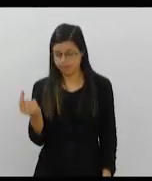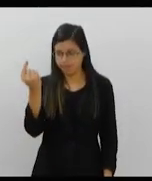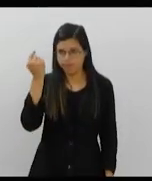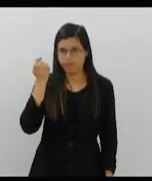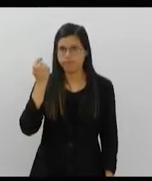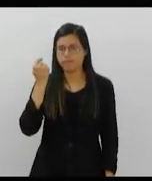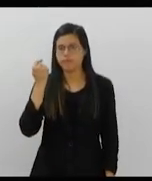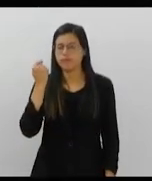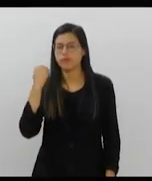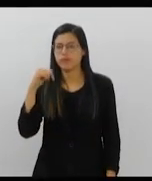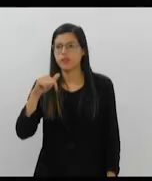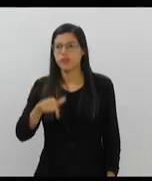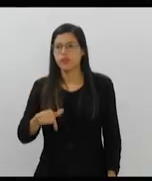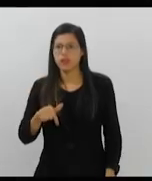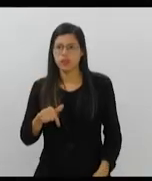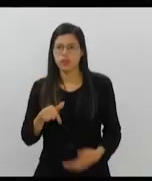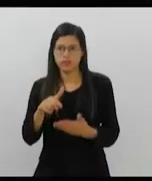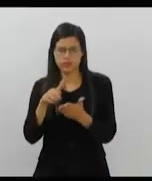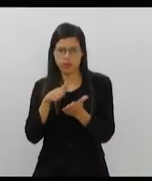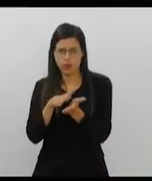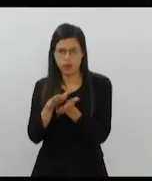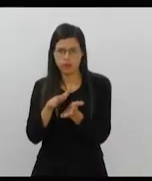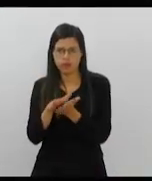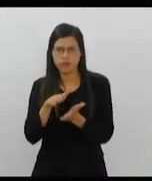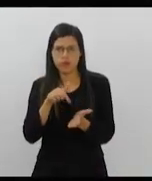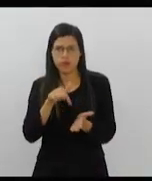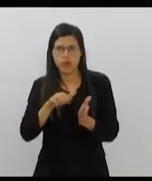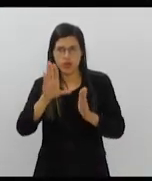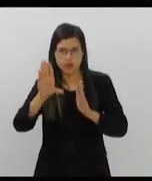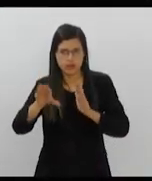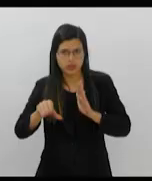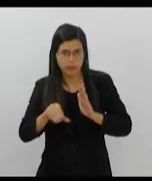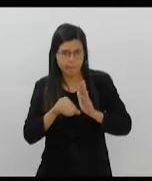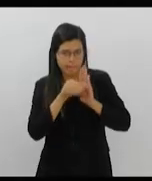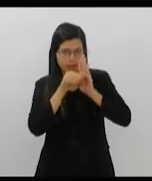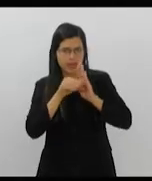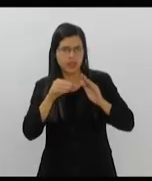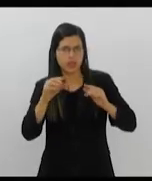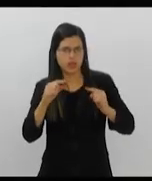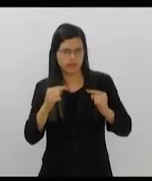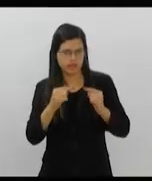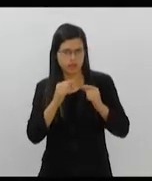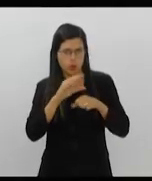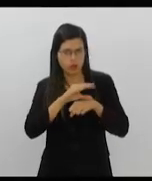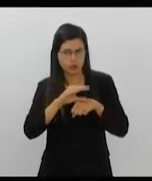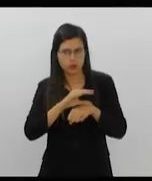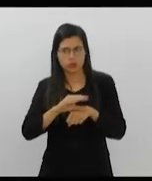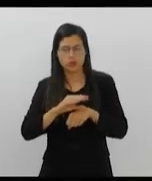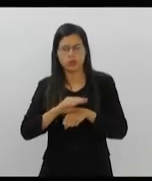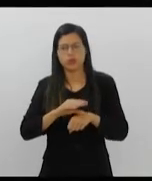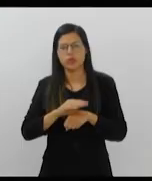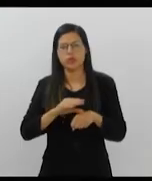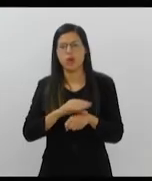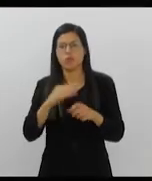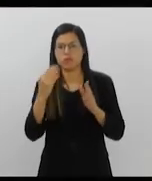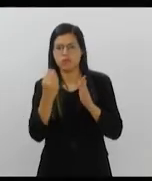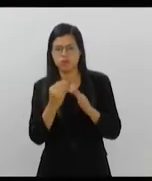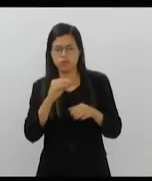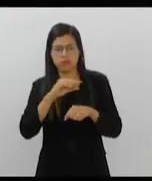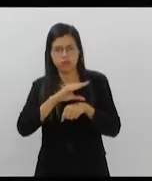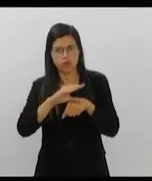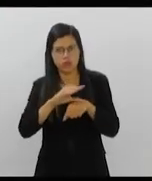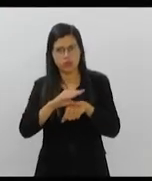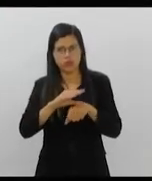foi promulgada. Esta emenda constitucional introduz na Constituição